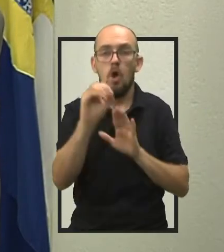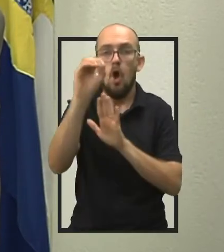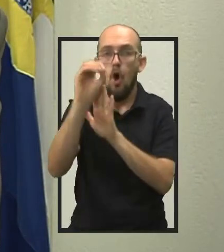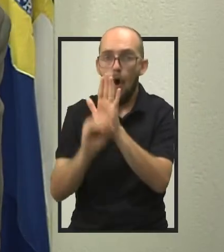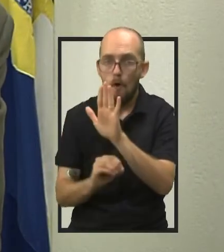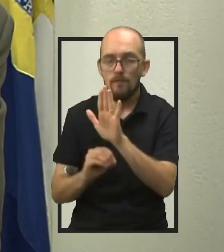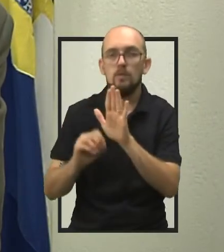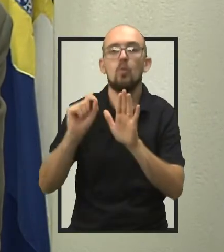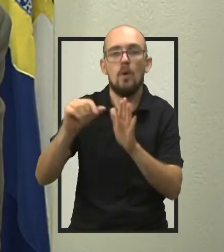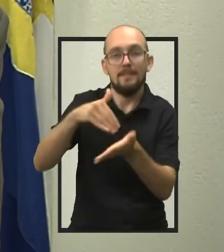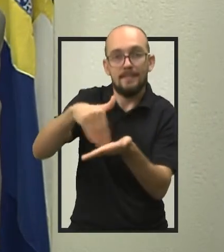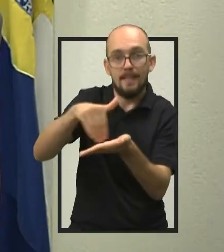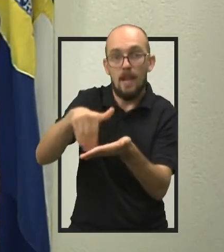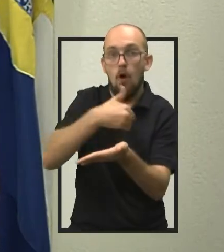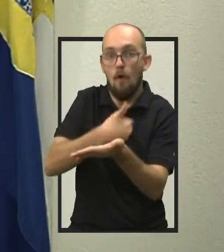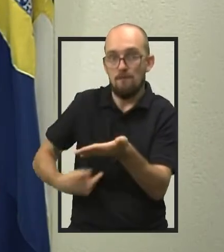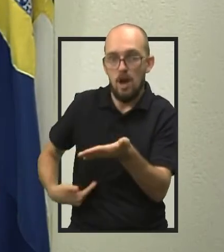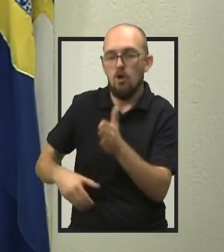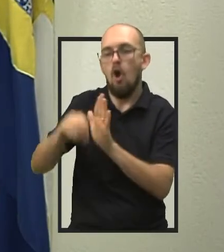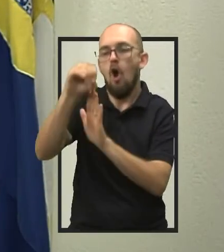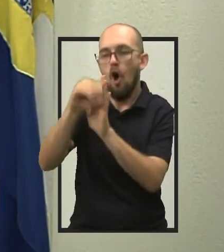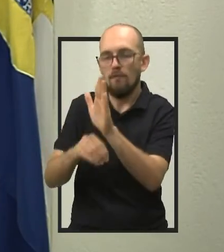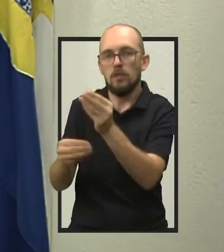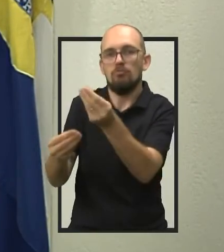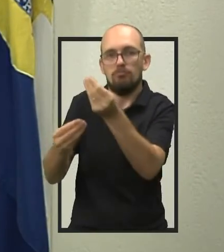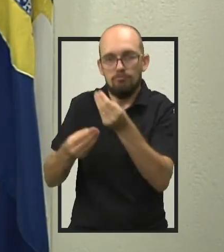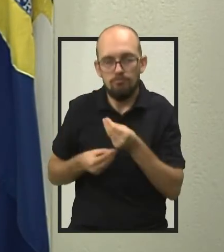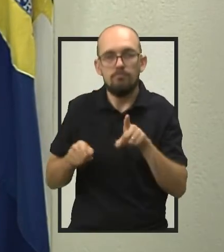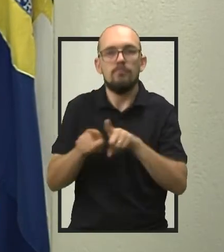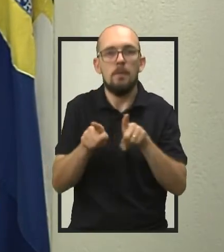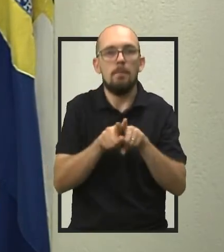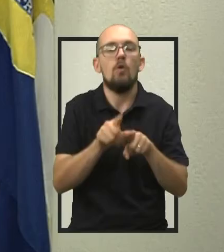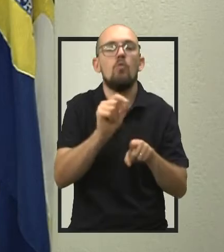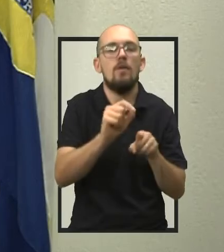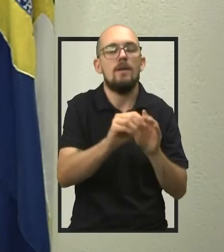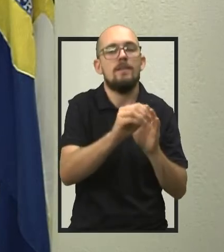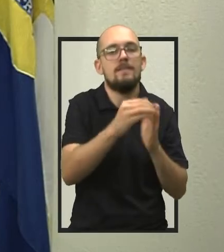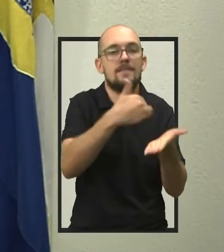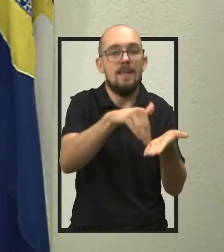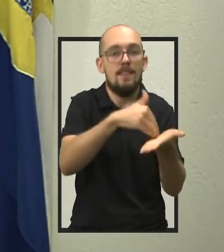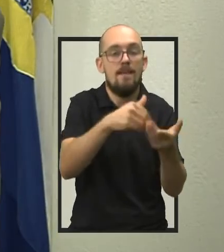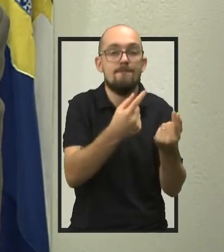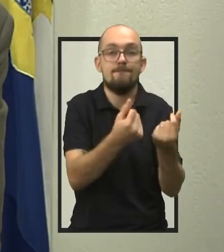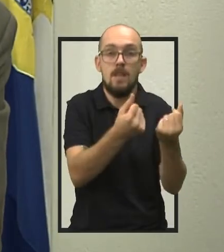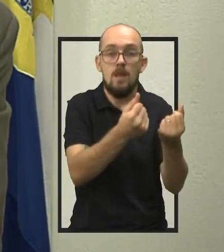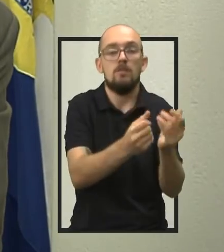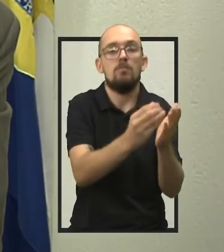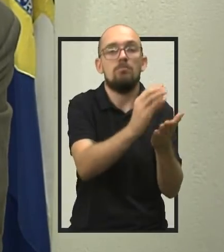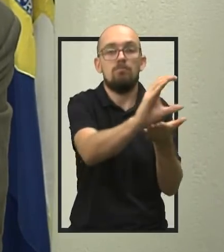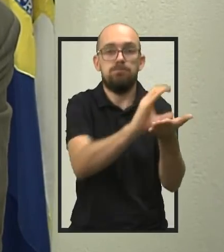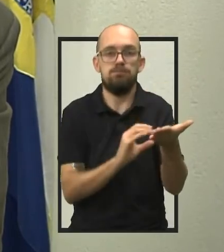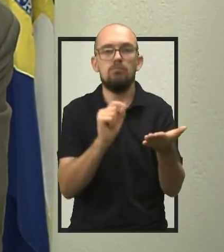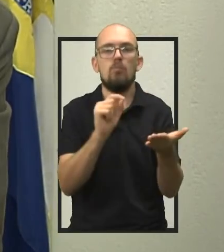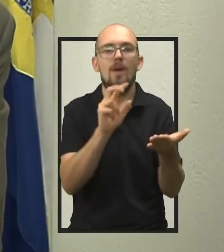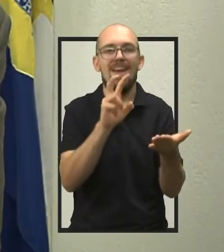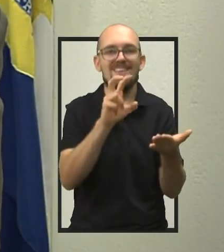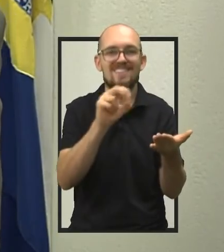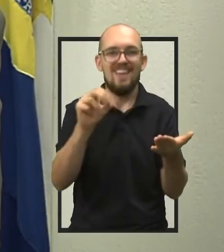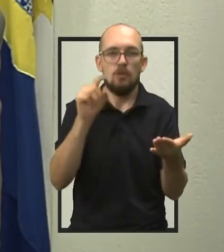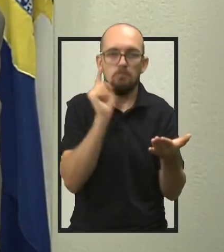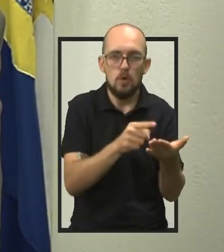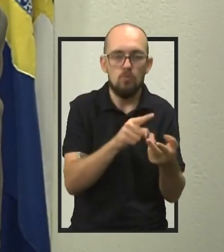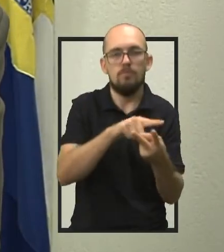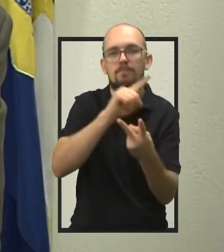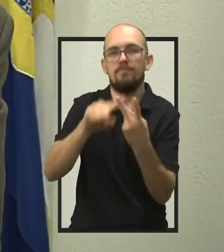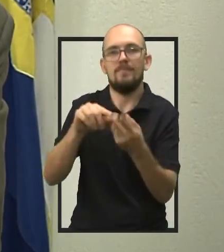de Governo, mas a Secretaria de Finanças destinando R$500 mil para essa finalidade e a Secretaria do Meio Ambiente